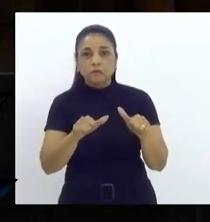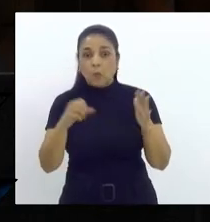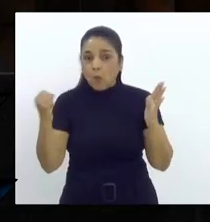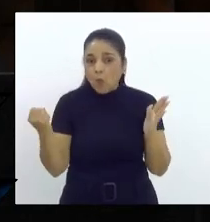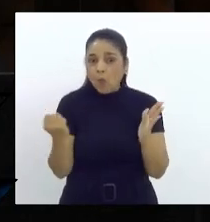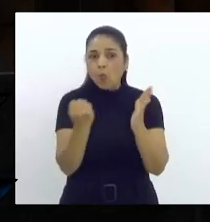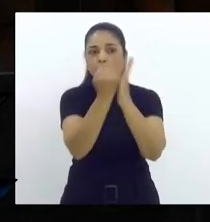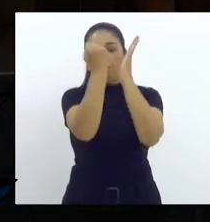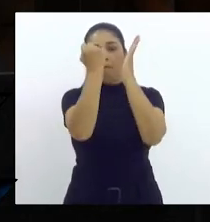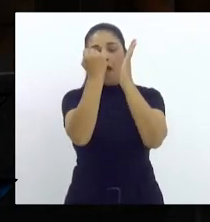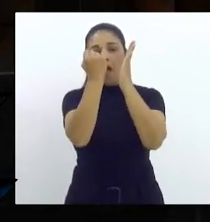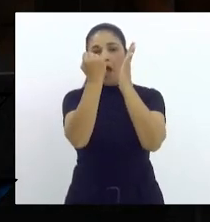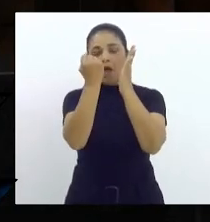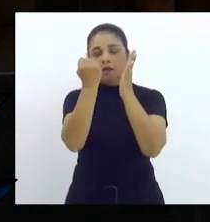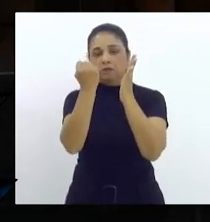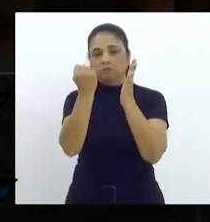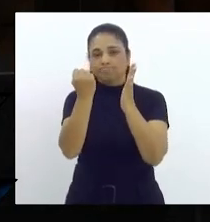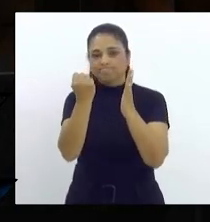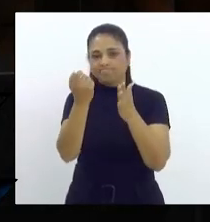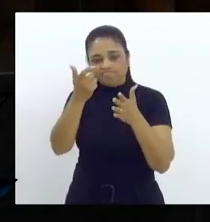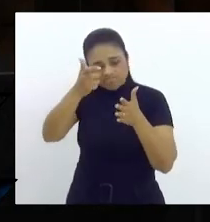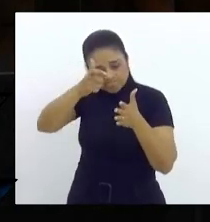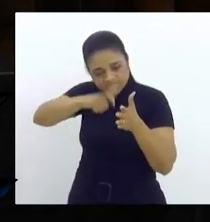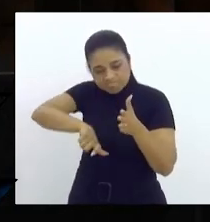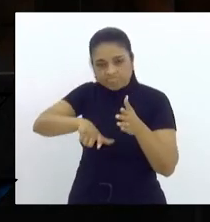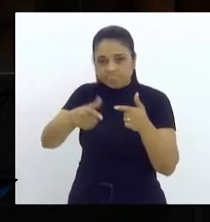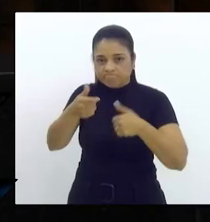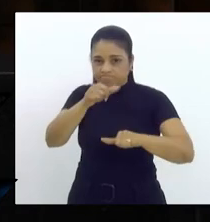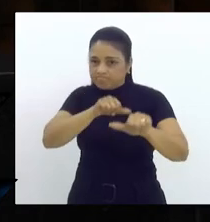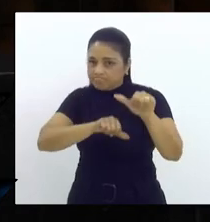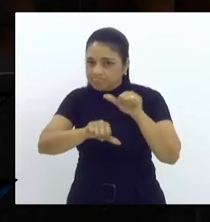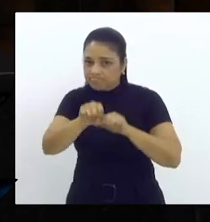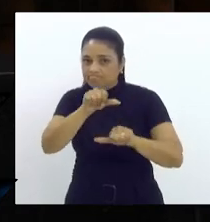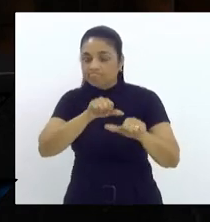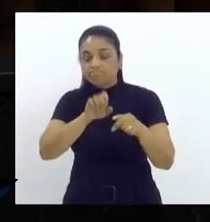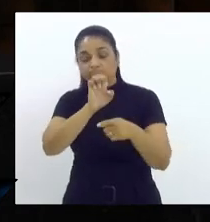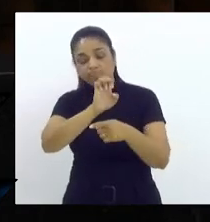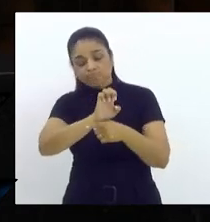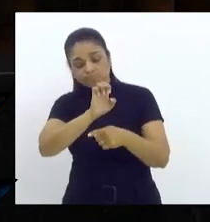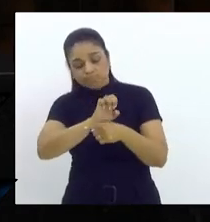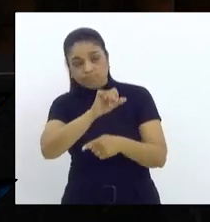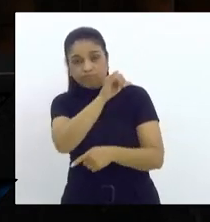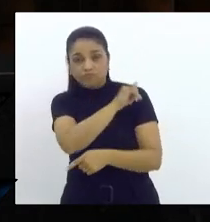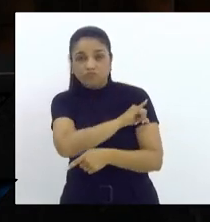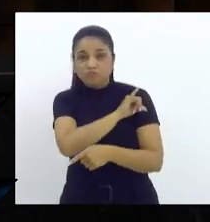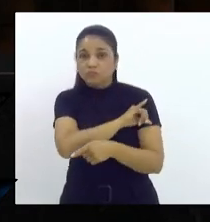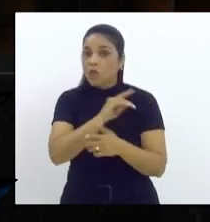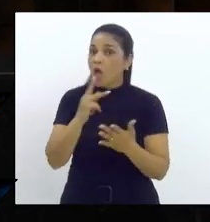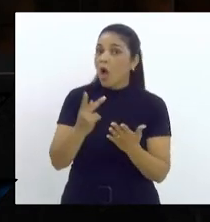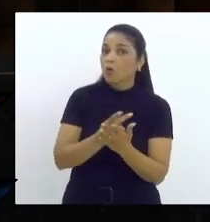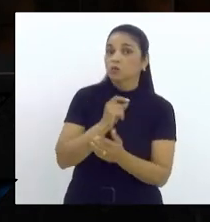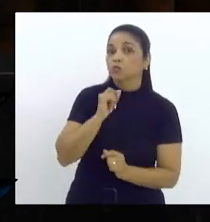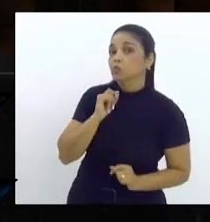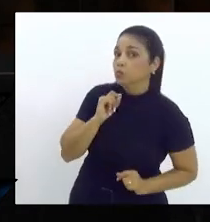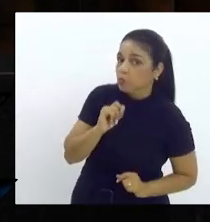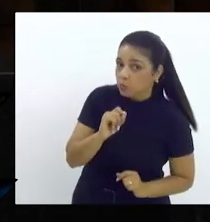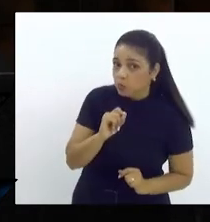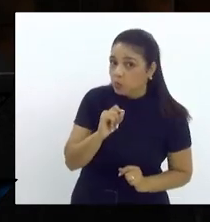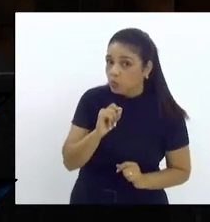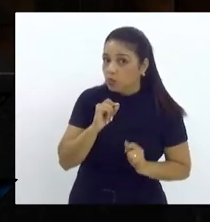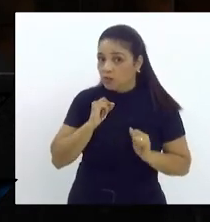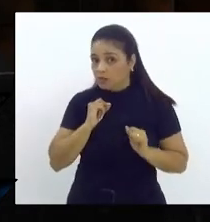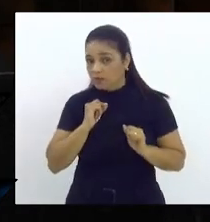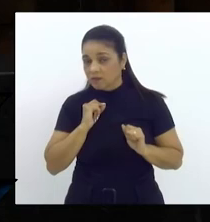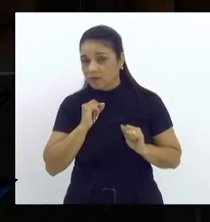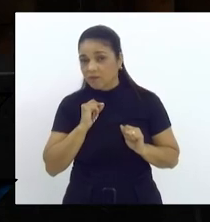da reforma tributária para o nosso estado do Rio de Janeiro e os